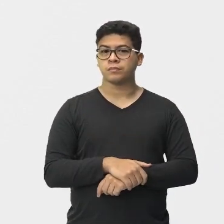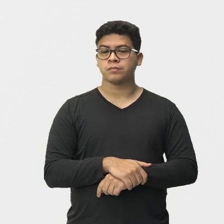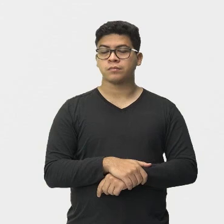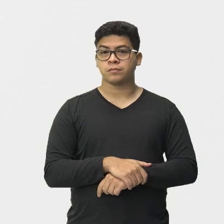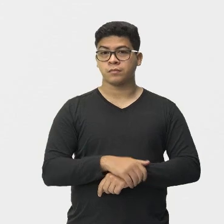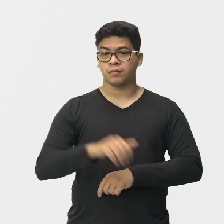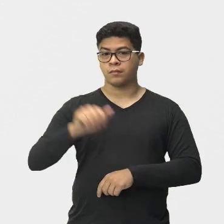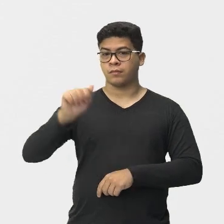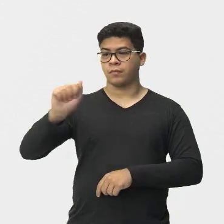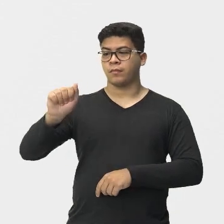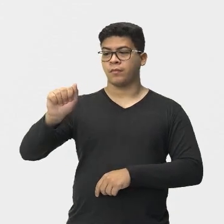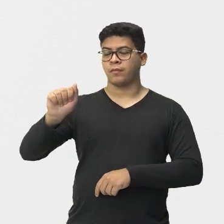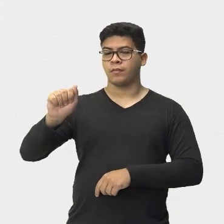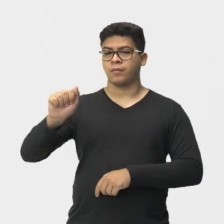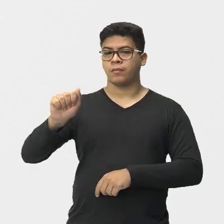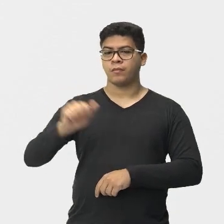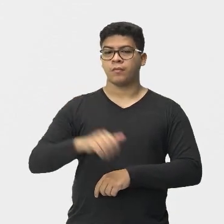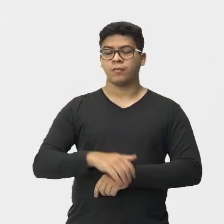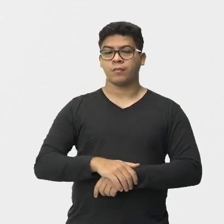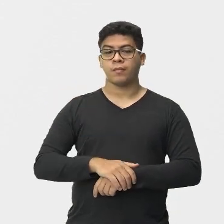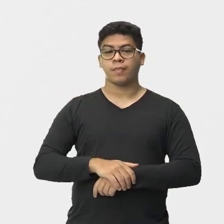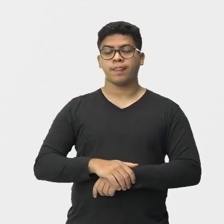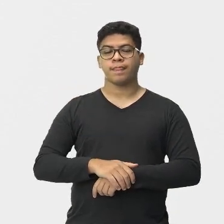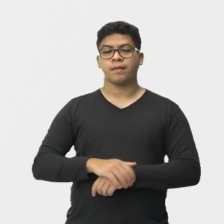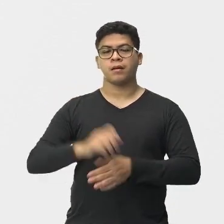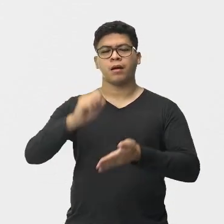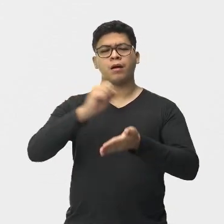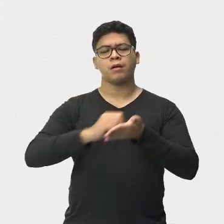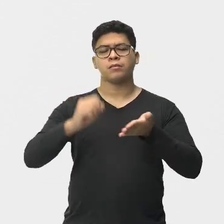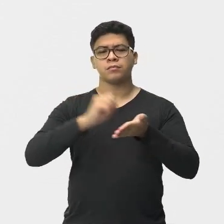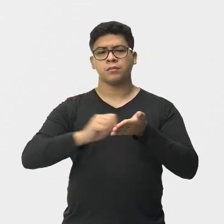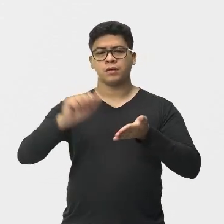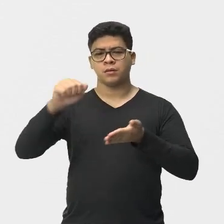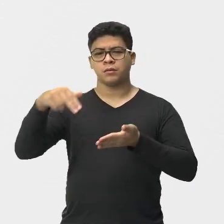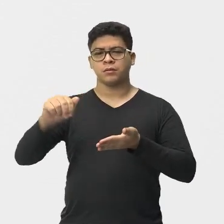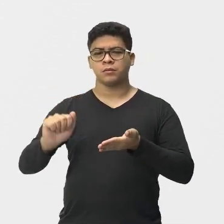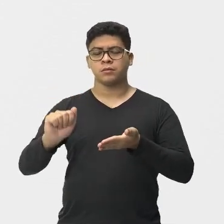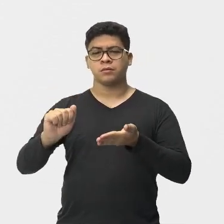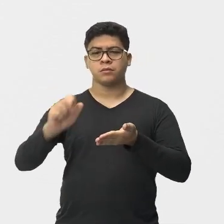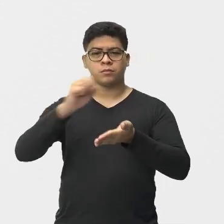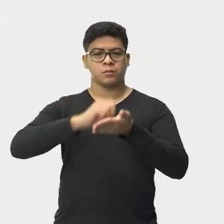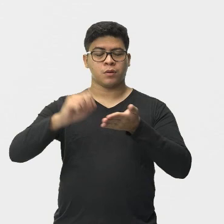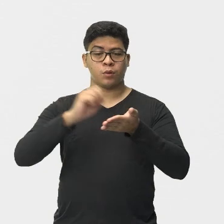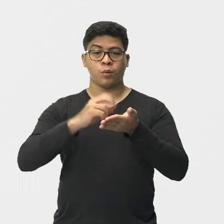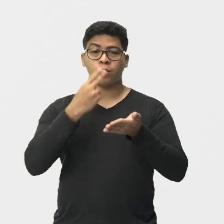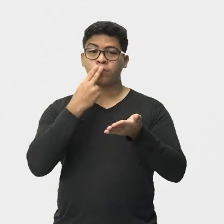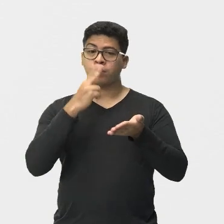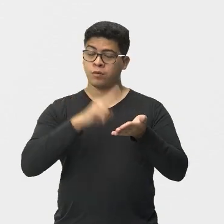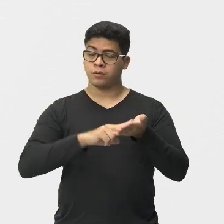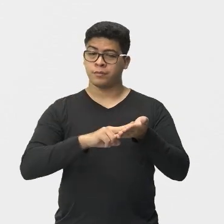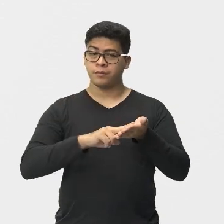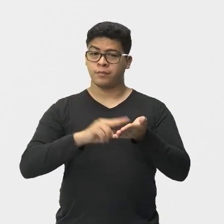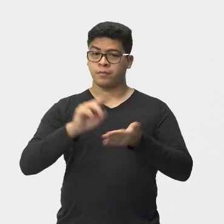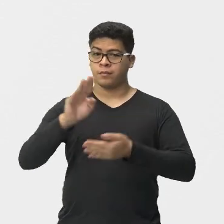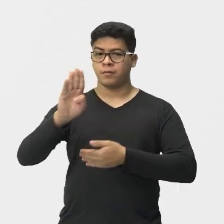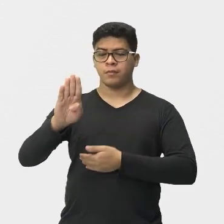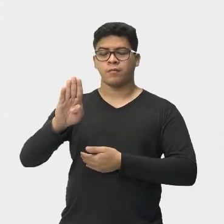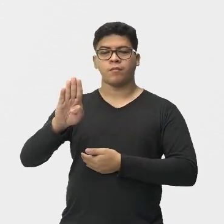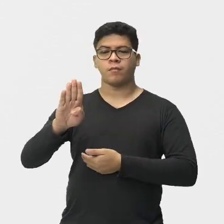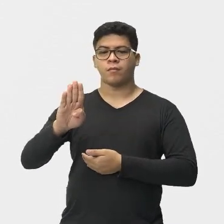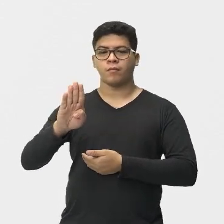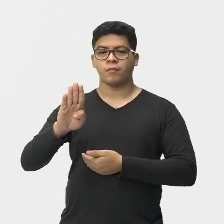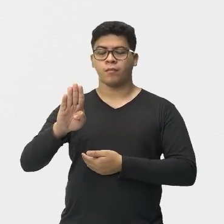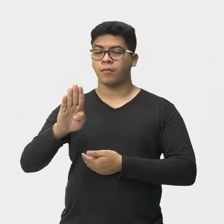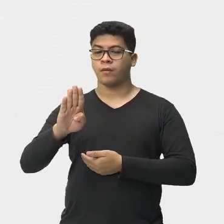respostas. Letra A ficou, Ana me escreveu una carta. Letra B, Esteban nos